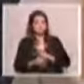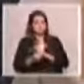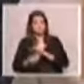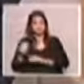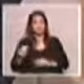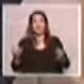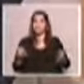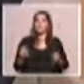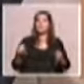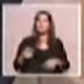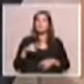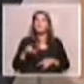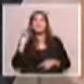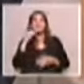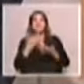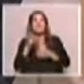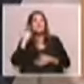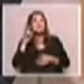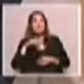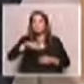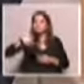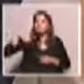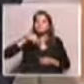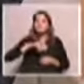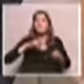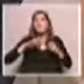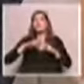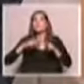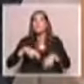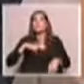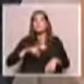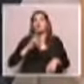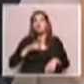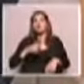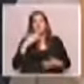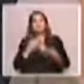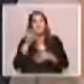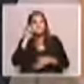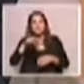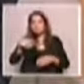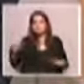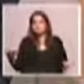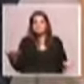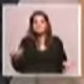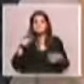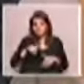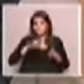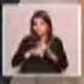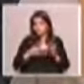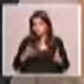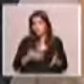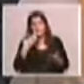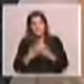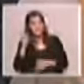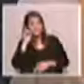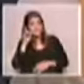que principalmente valorizem o território. Um dos problemas de Portugal é não saber valorizar o território. E todo este tipo de projetos são exemplos de projetos de valorizarmos